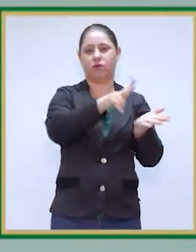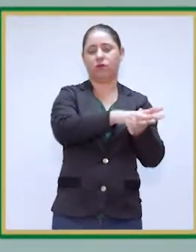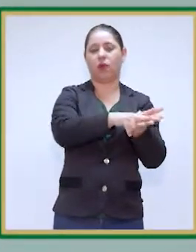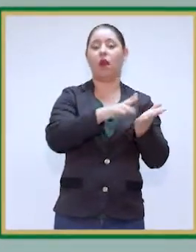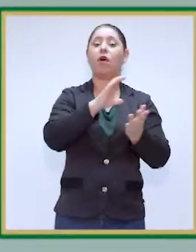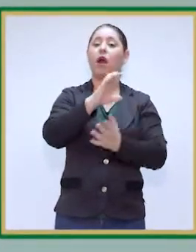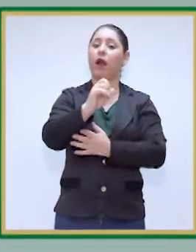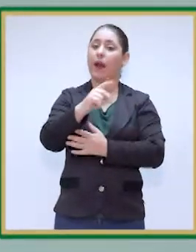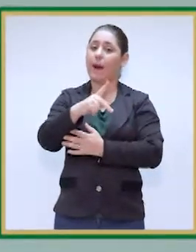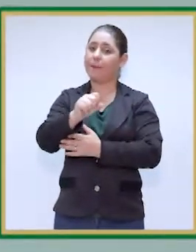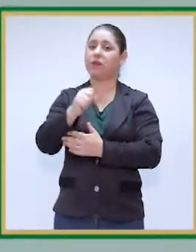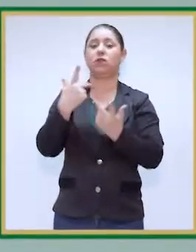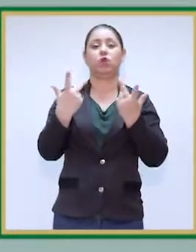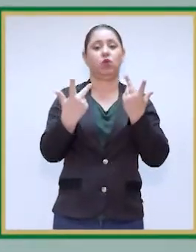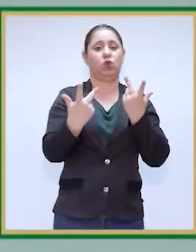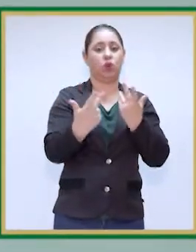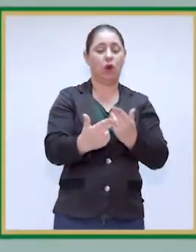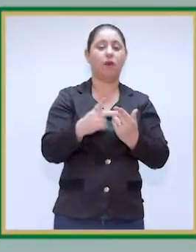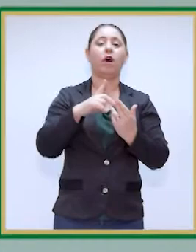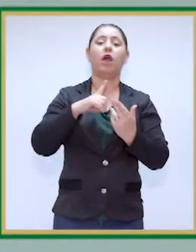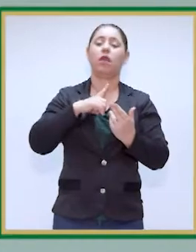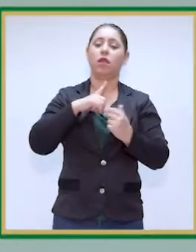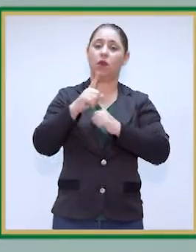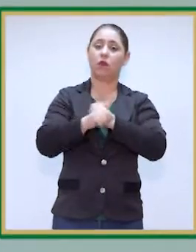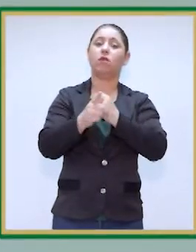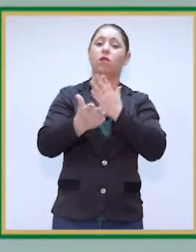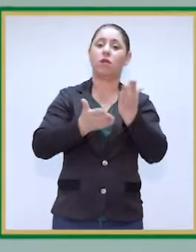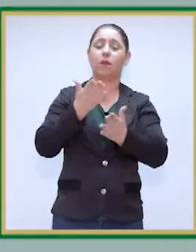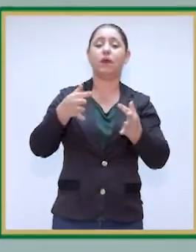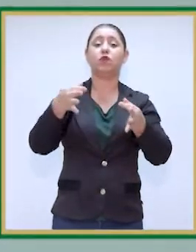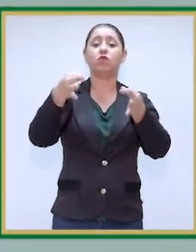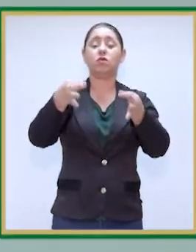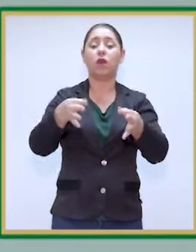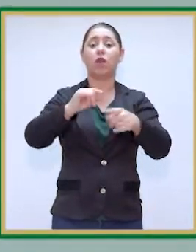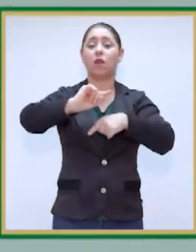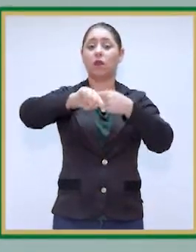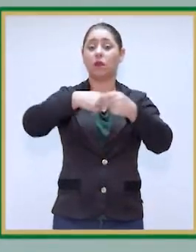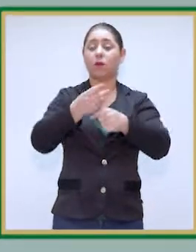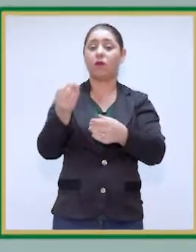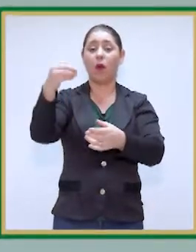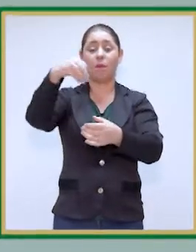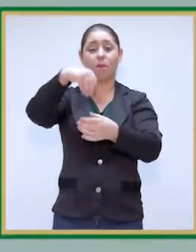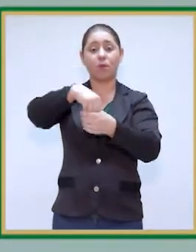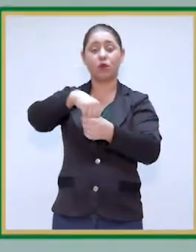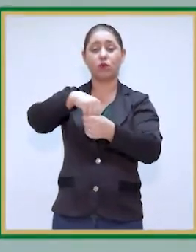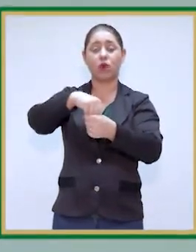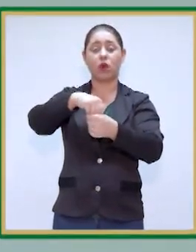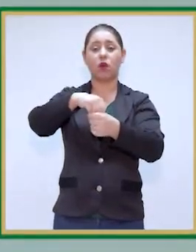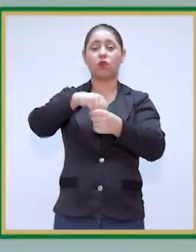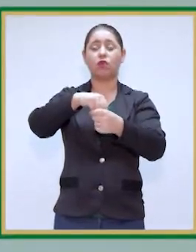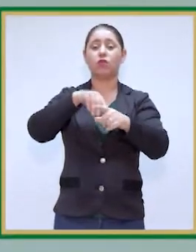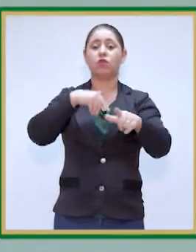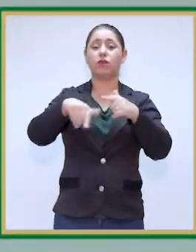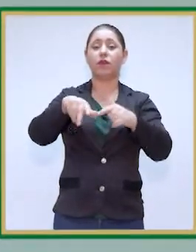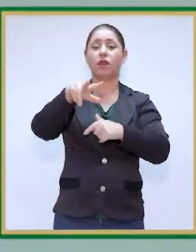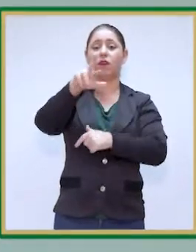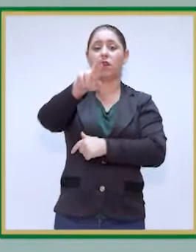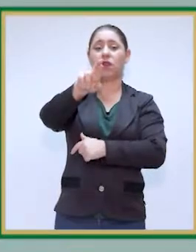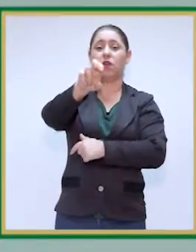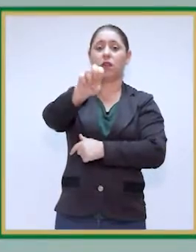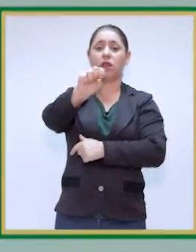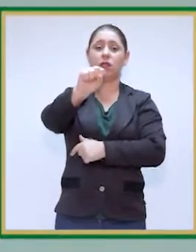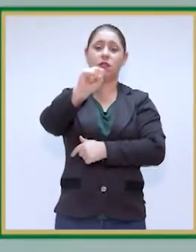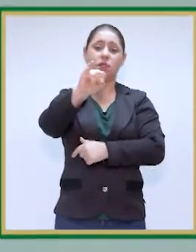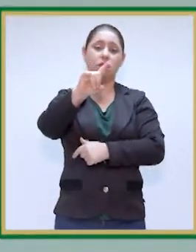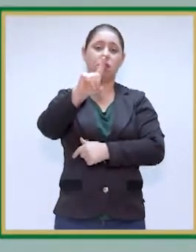vai passar pelo CAPS da mesma maneira, vai receber o tratamento adequado, e aí ela vai ser colocada num serviço chamado